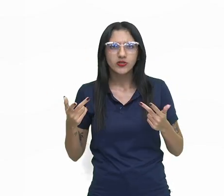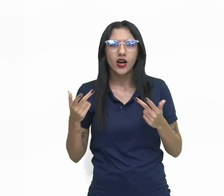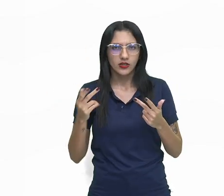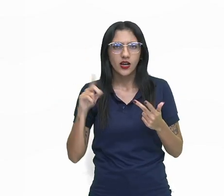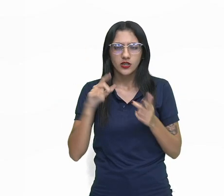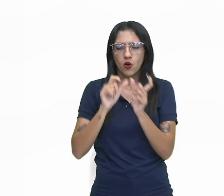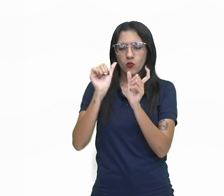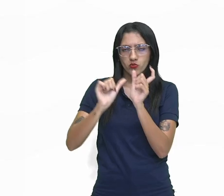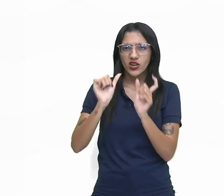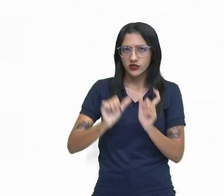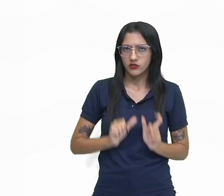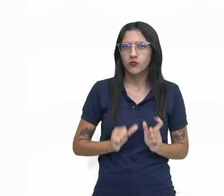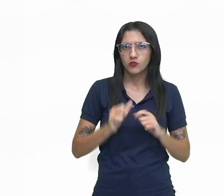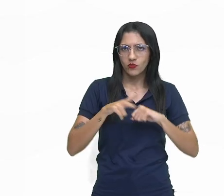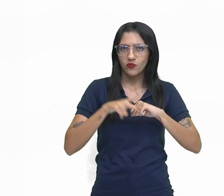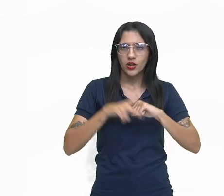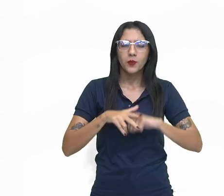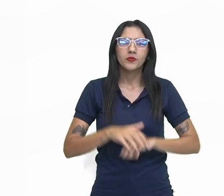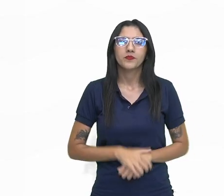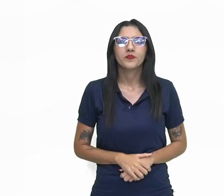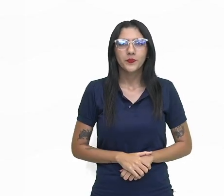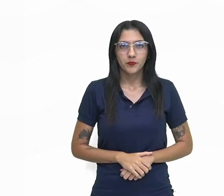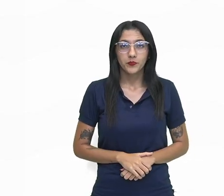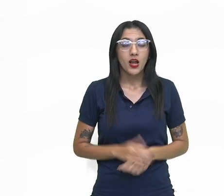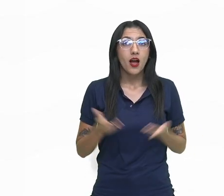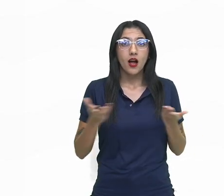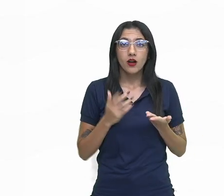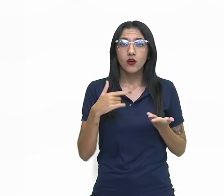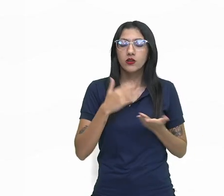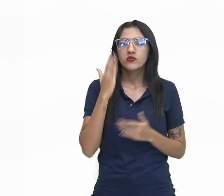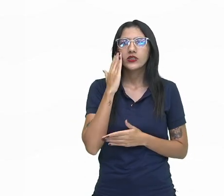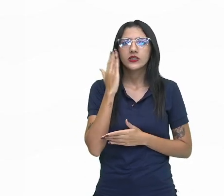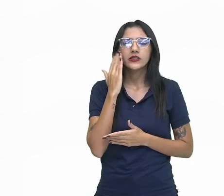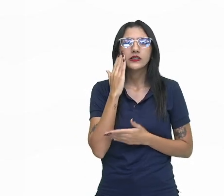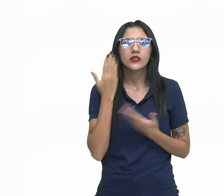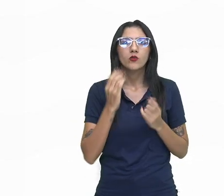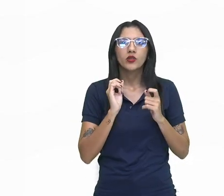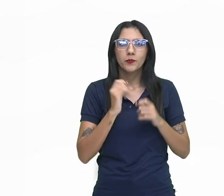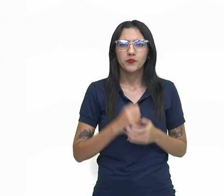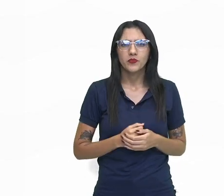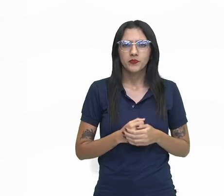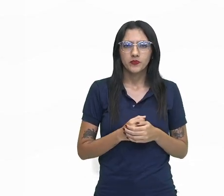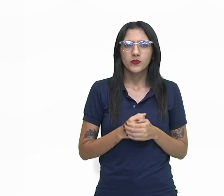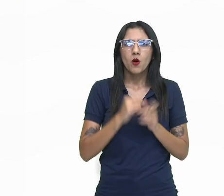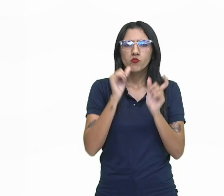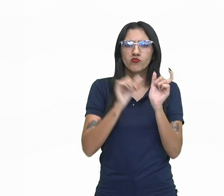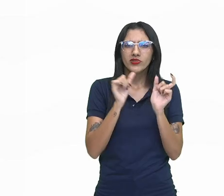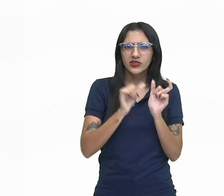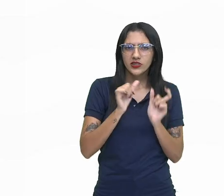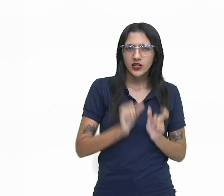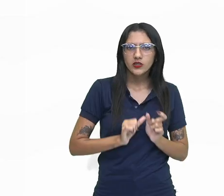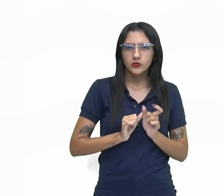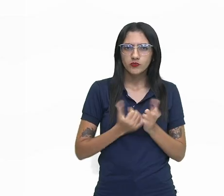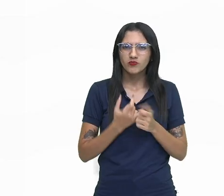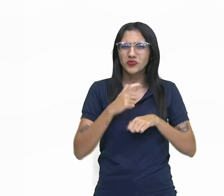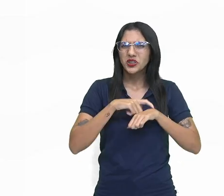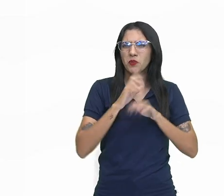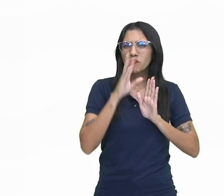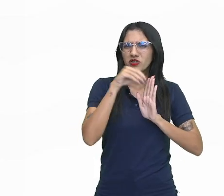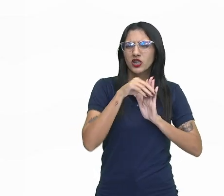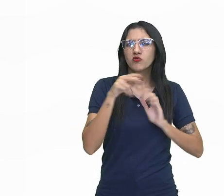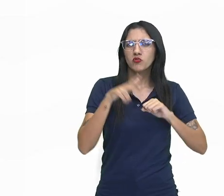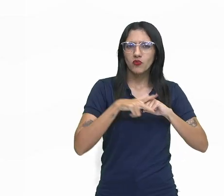verbal, tá bom? Agora a gente vai entender um pouquinho sobre tempos verbais. Eu quero que vocês acompanhem comigo a